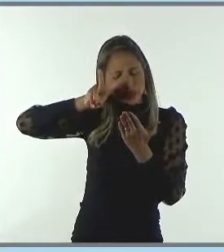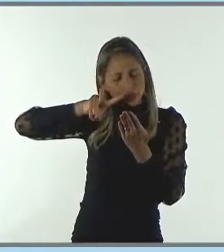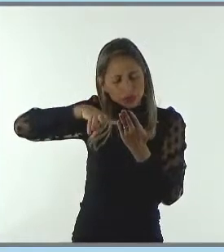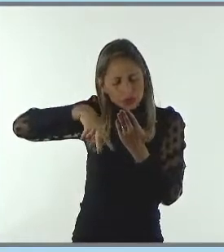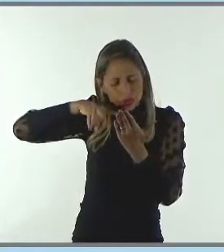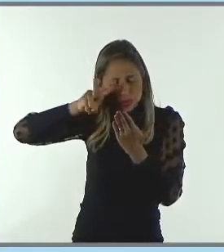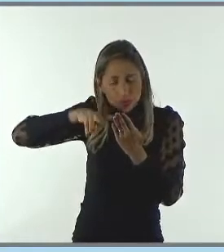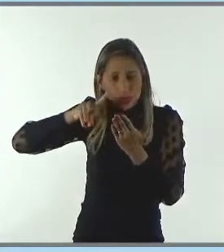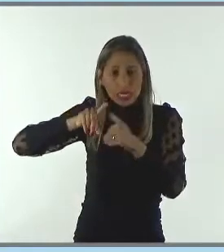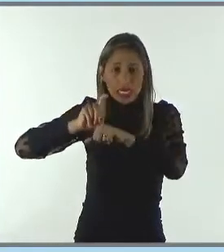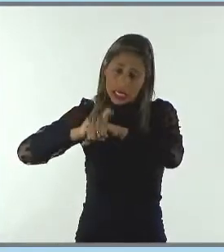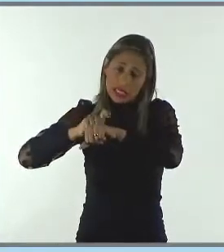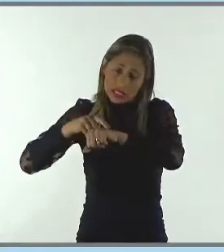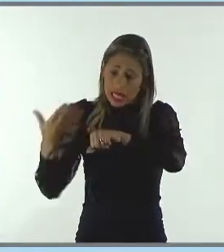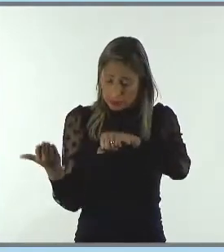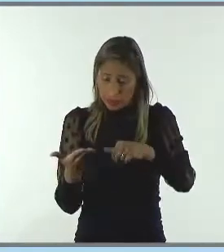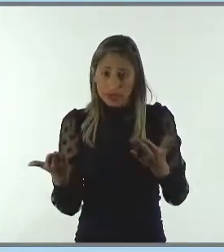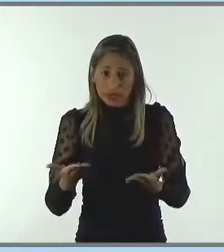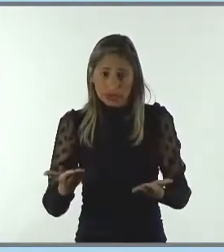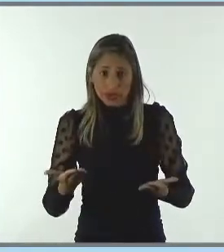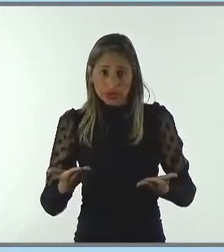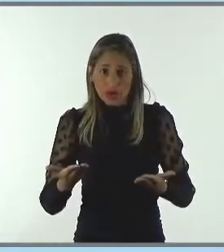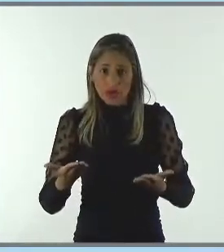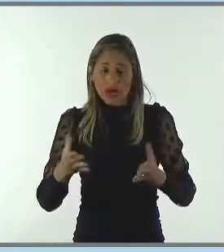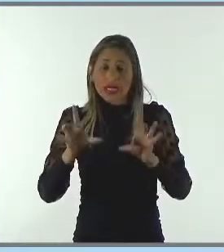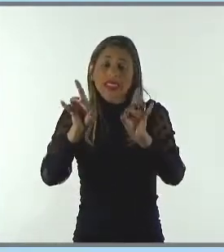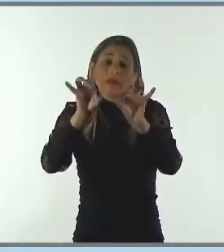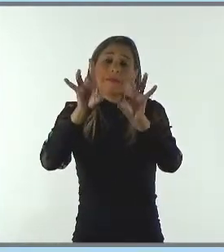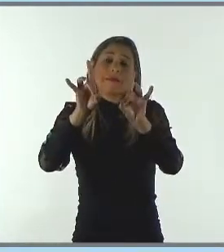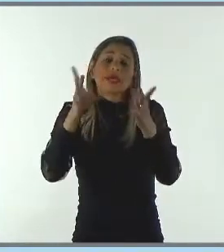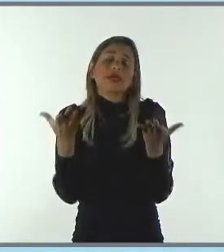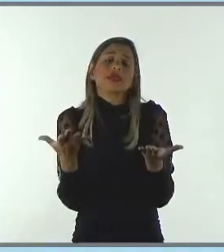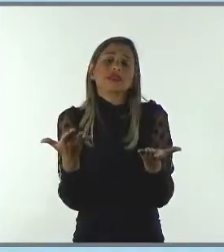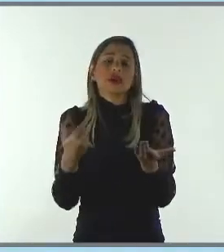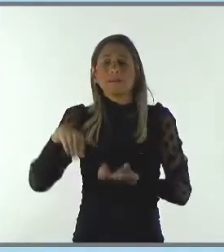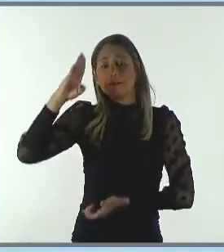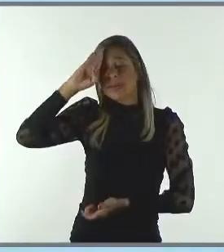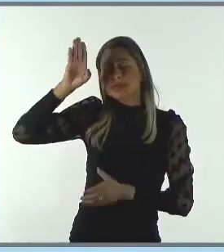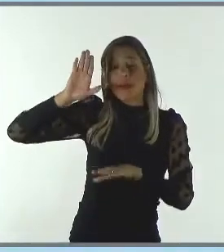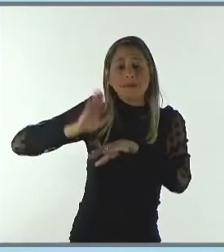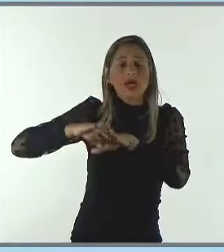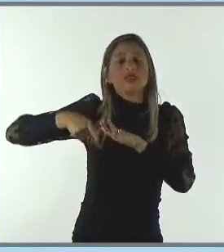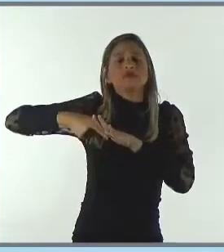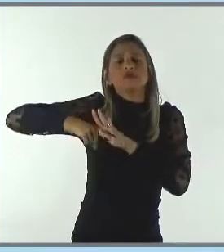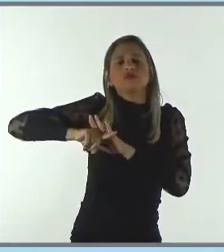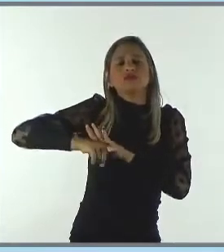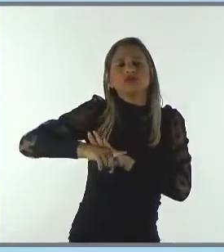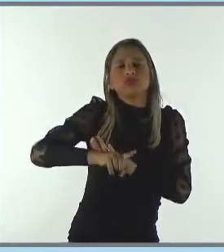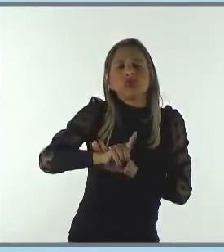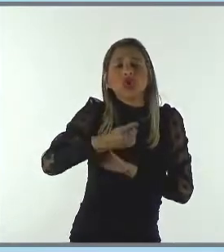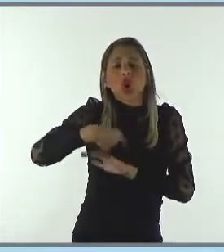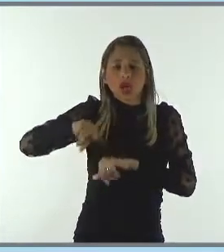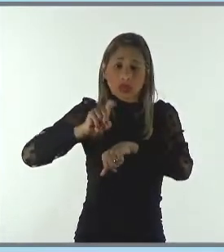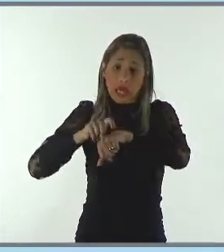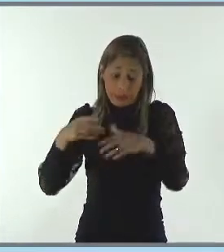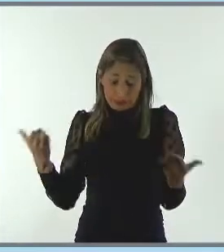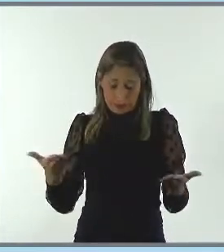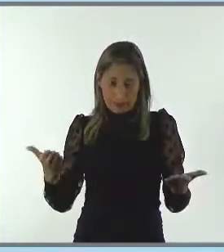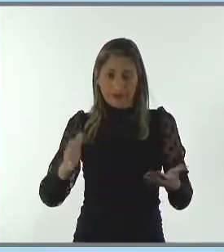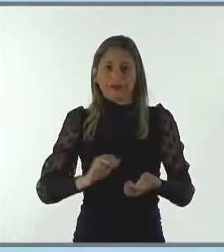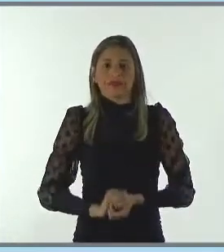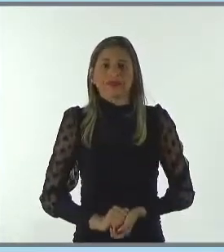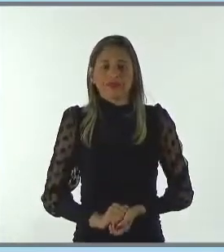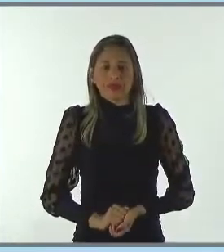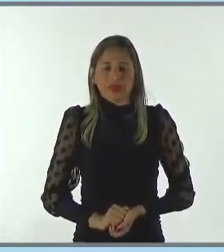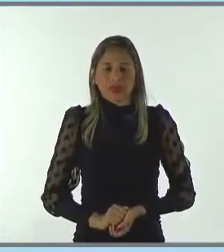tempo especificamente, elementos essenciais para uma compreensão mais profunda e mais crítica do nosso tempo. Eu